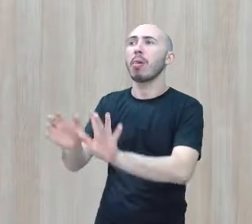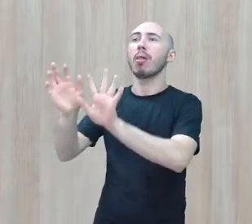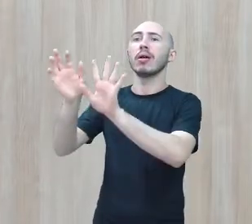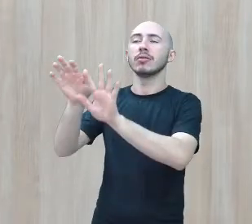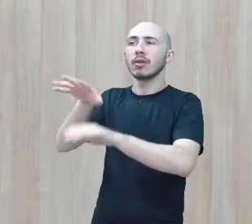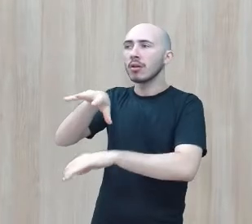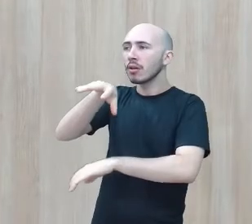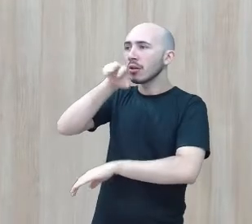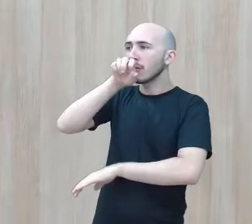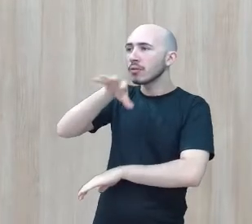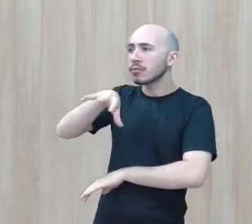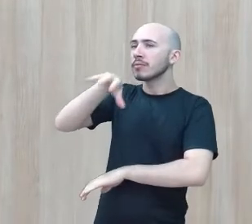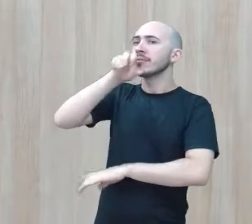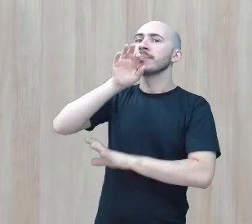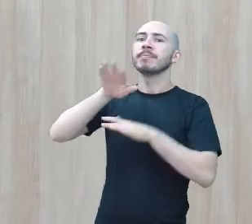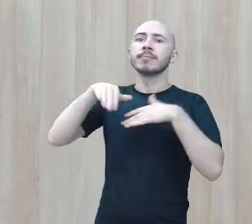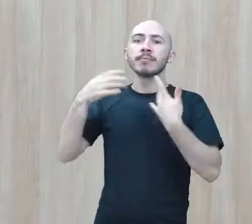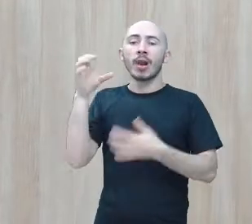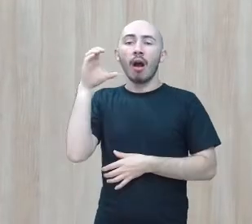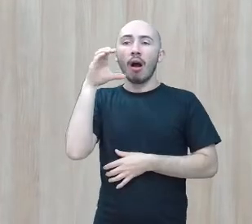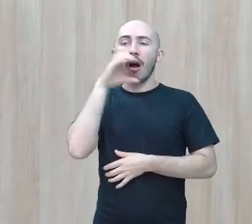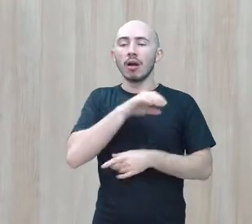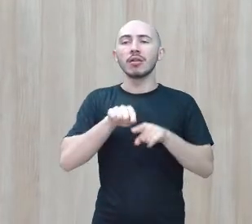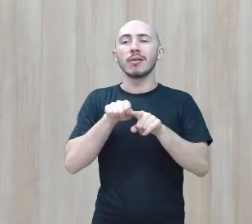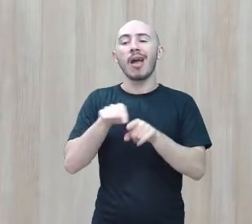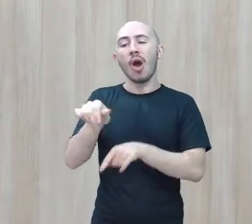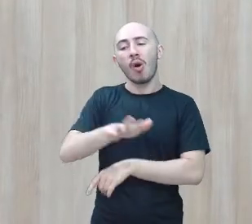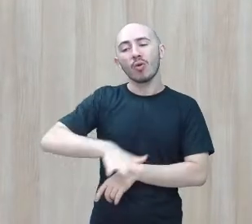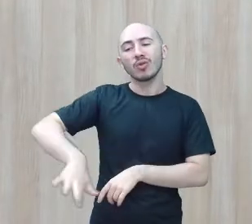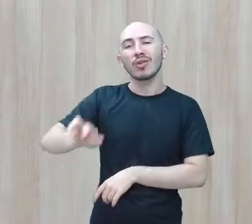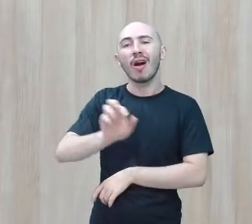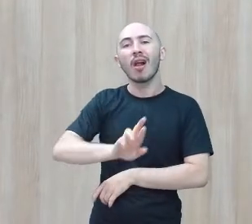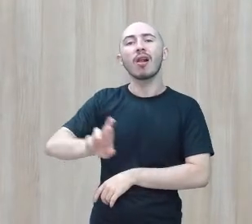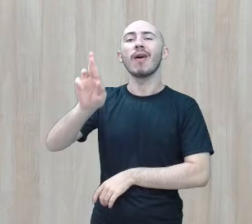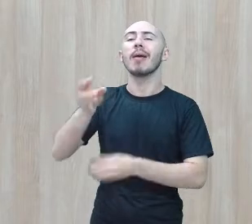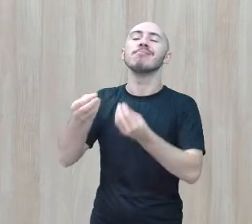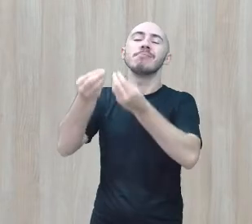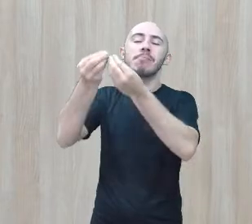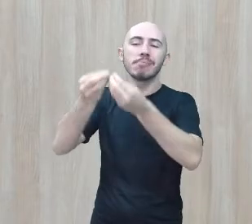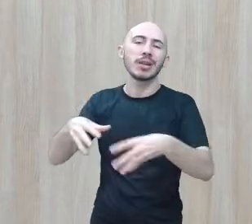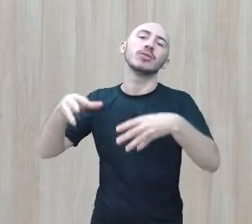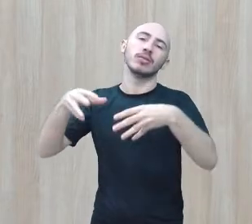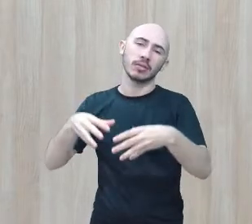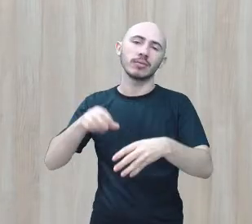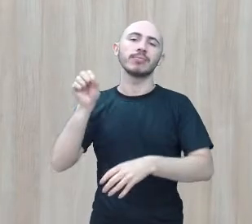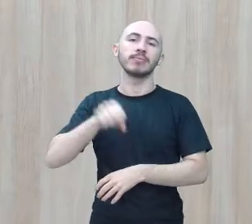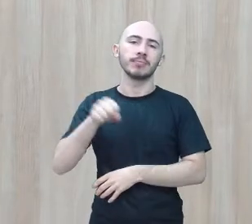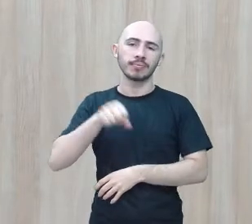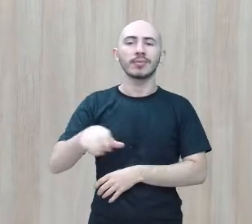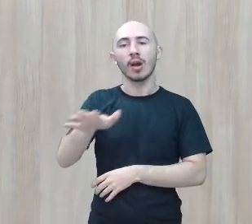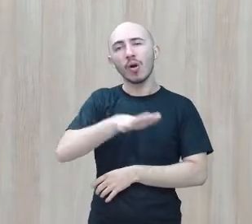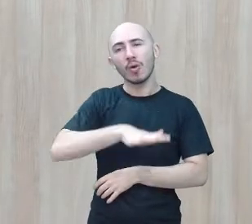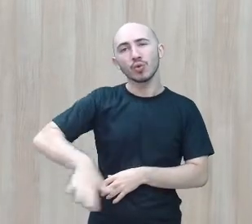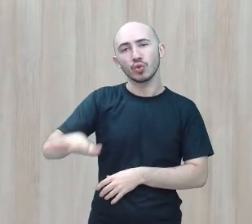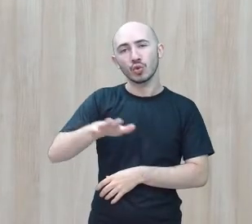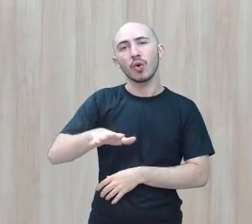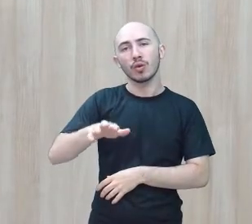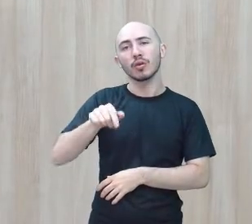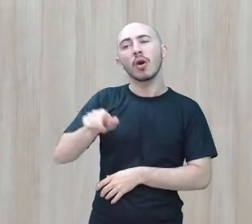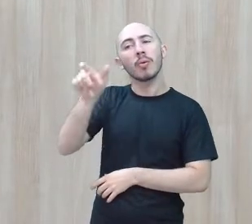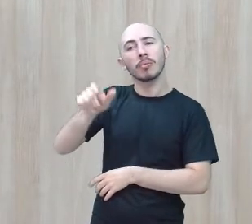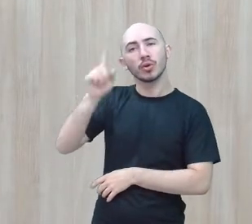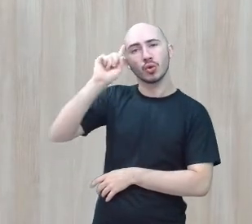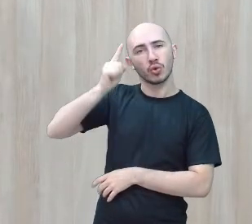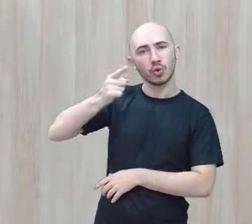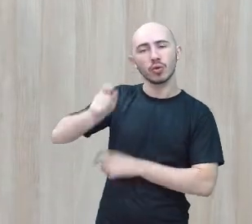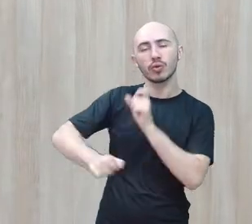E os prejuízos em relação ao solo e ao ar. Então, esse solo, o dono desse canavial, ele vai ter que